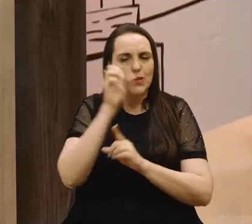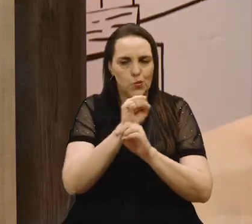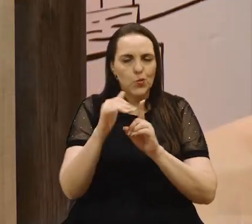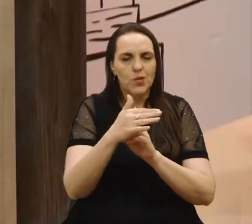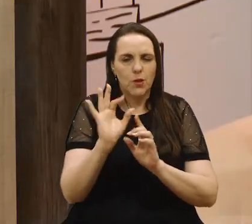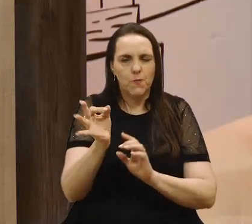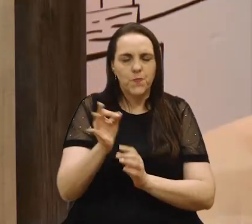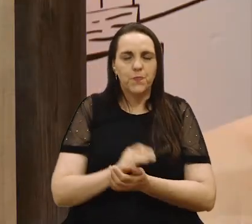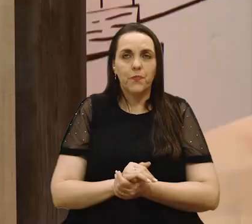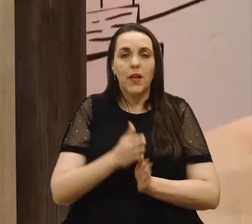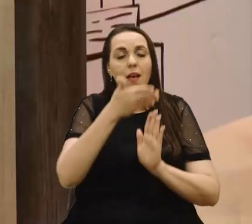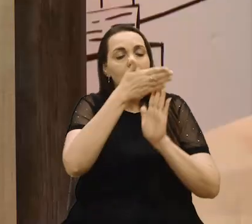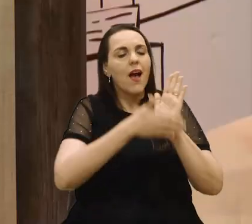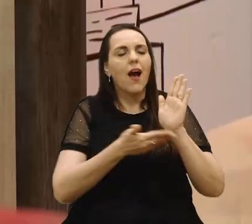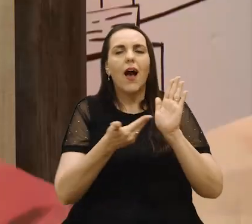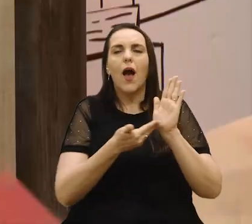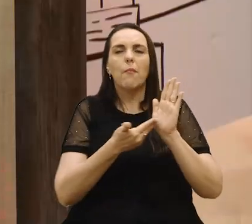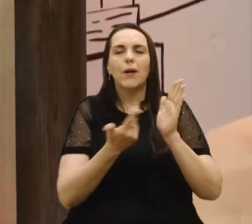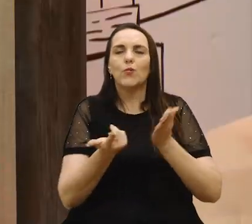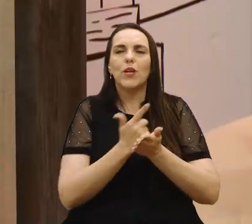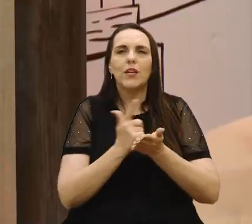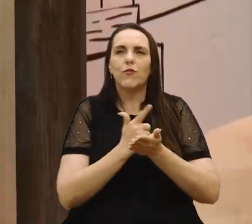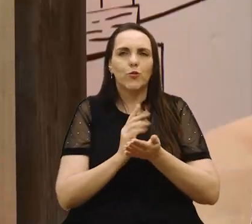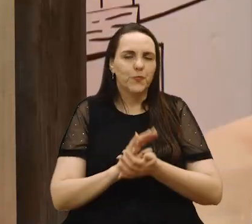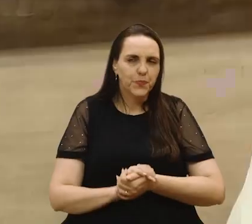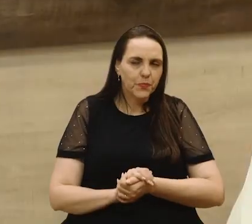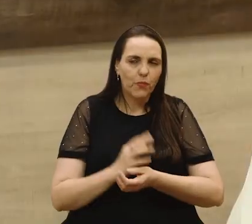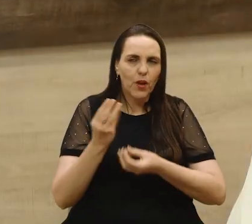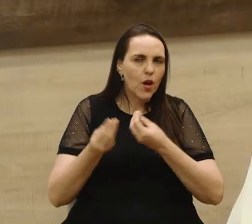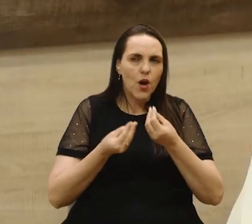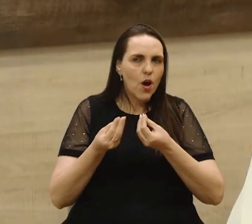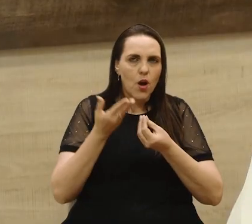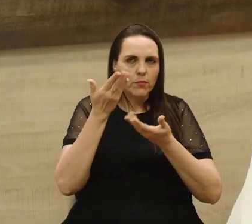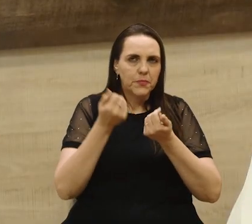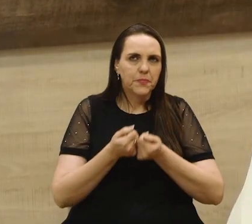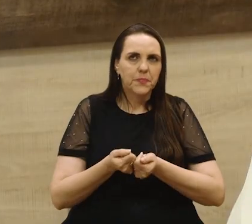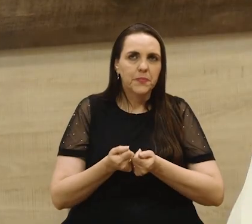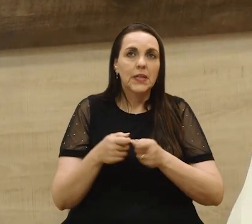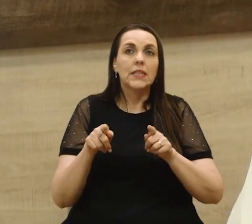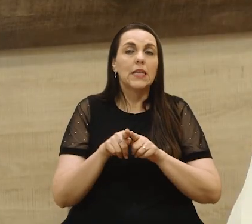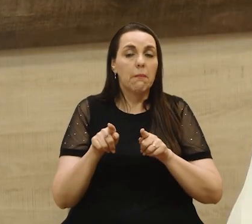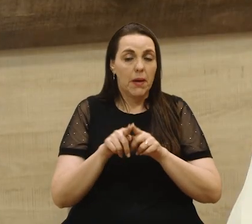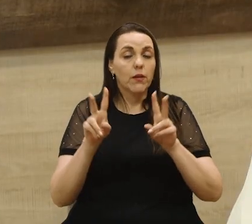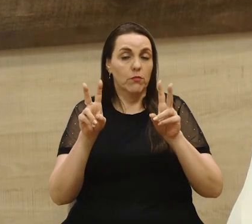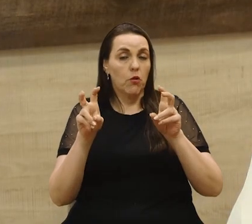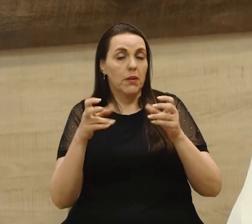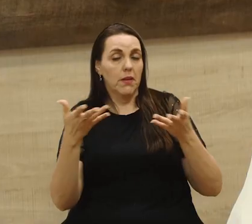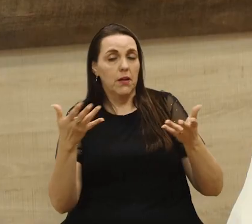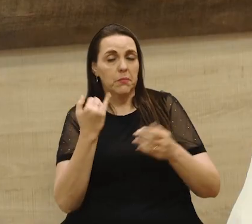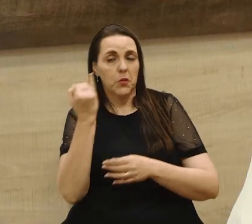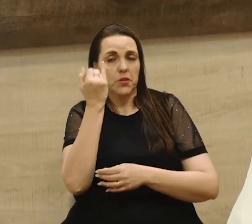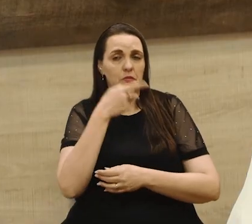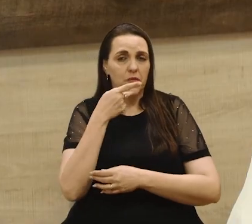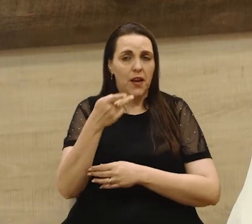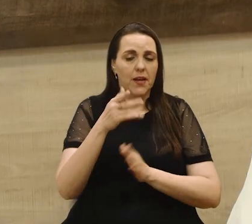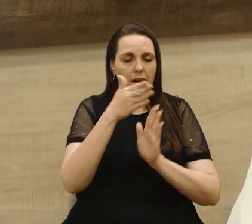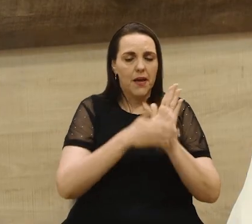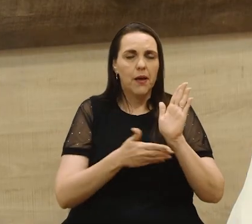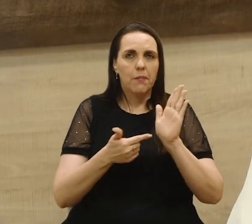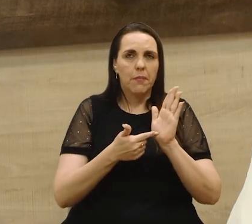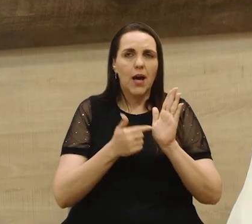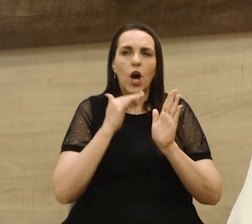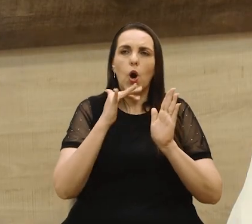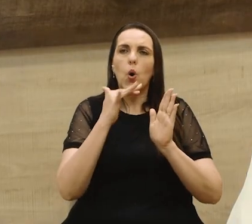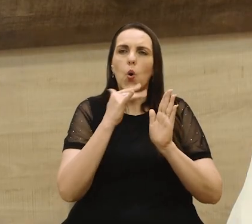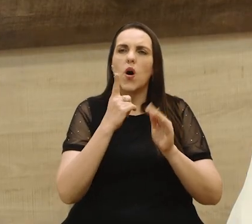Psicossocial mesmo. Exatamente. E a capa do livro, nós não temos muito tempo, mas enfim, a capa do livro rende também um comentário, que é